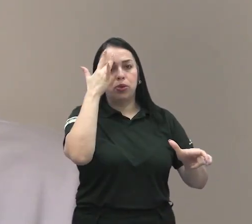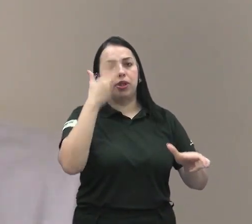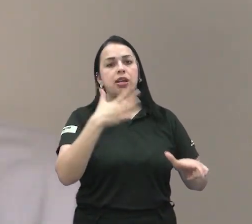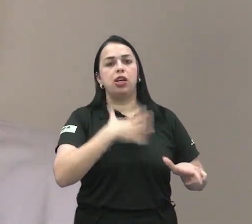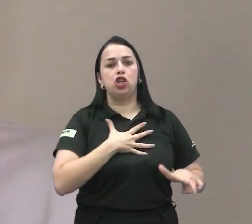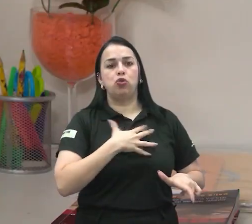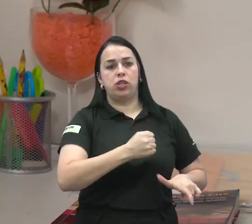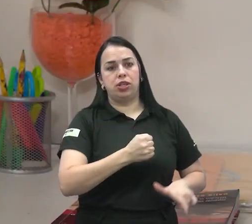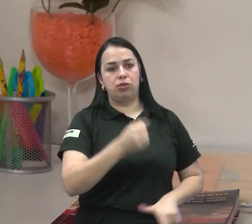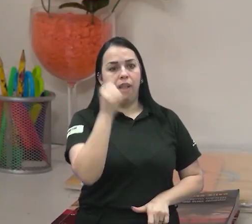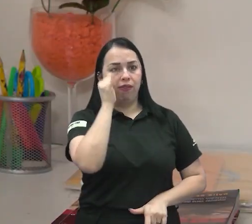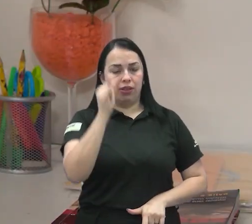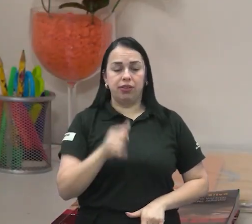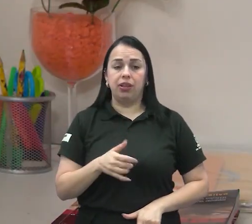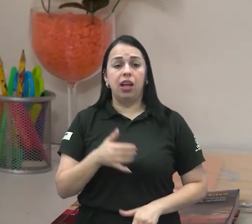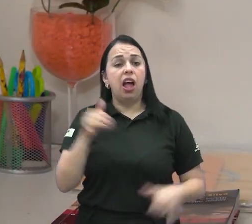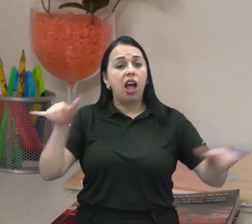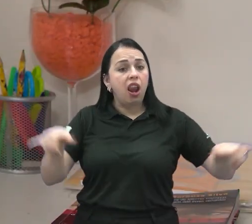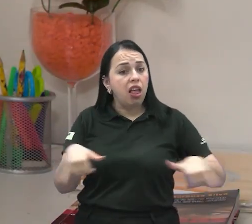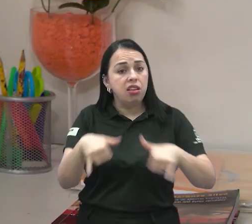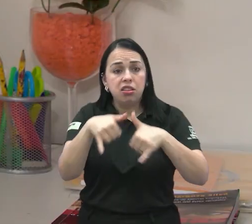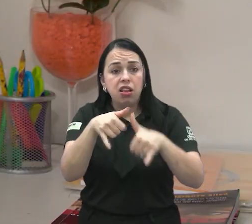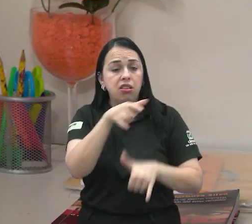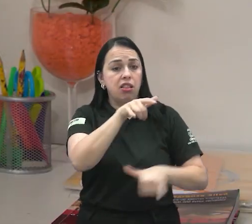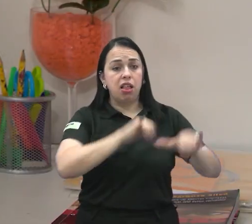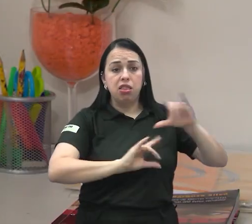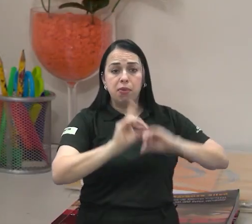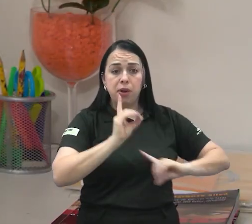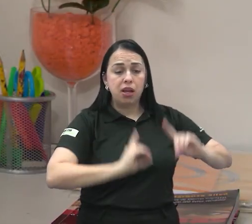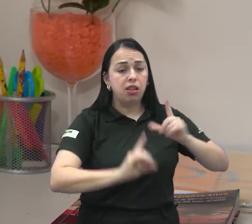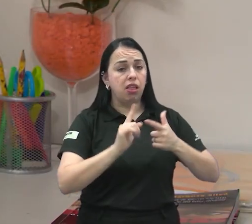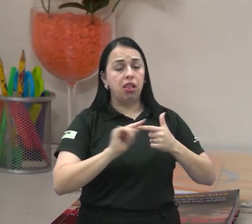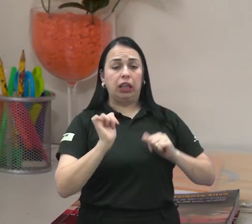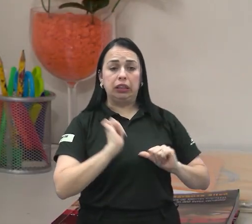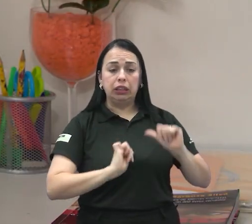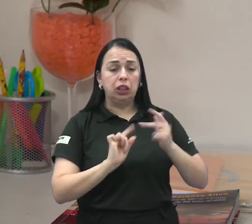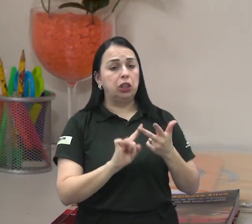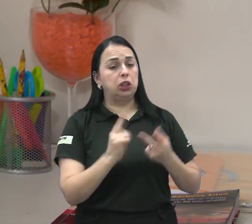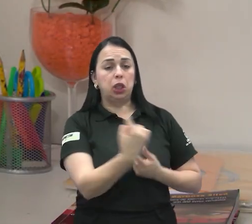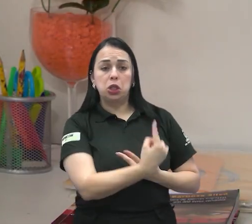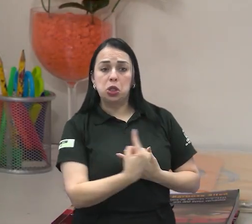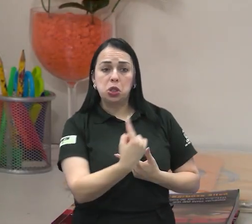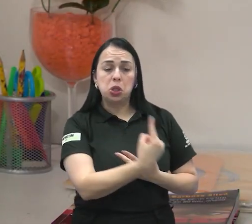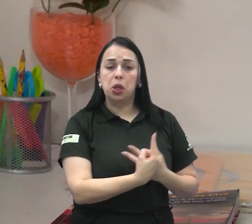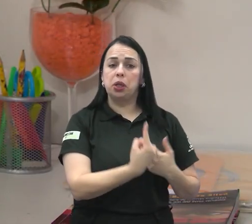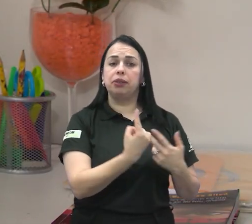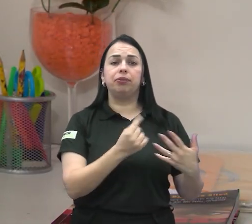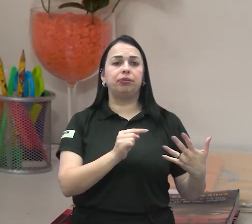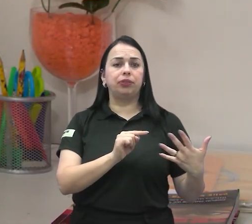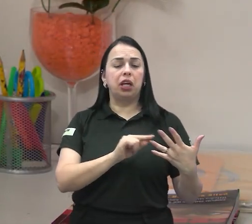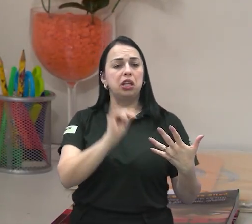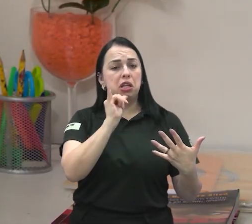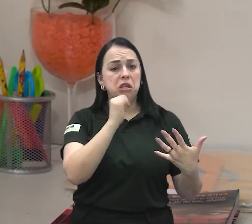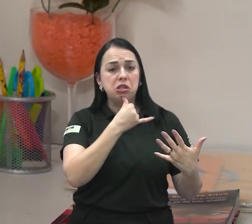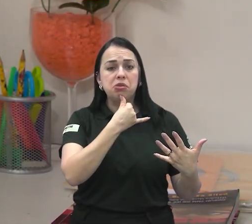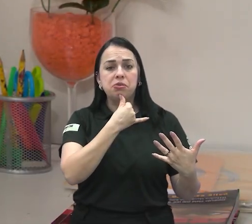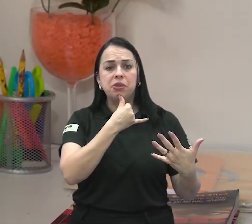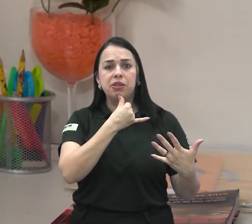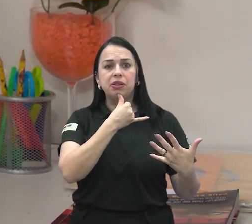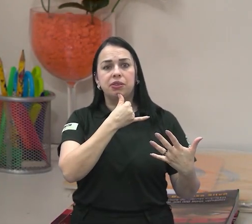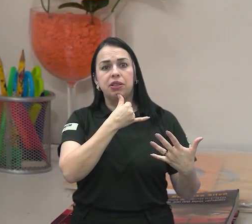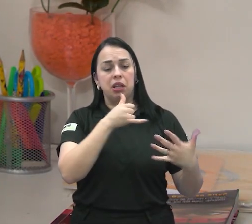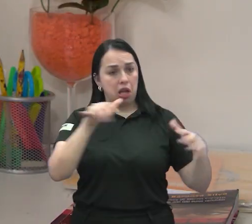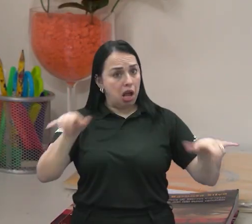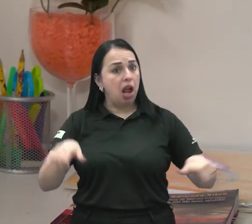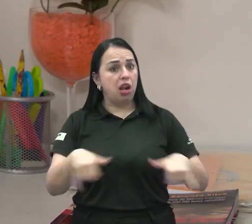o suicídio. Elas ligam quando elas estão com depressão, com sentimento de angústia, de solidão,